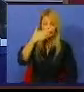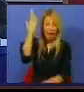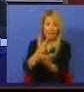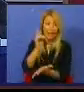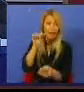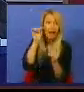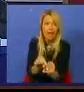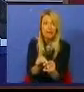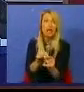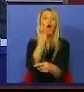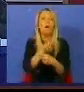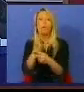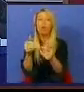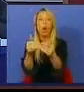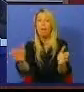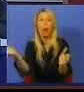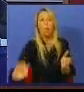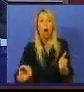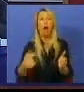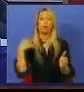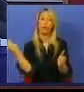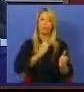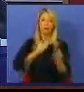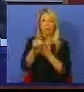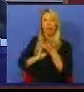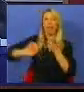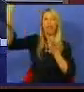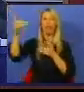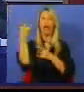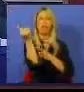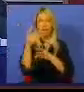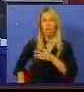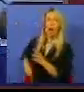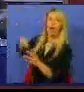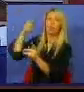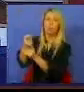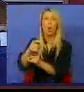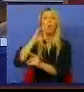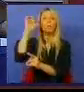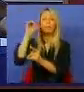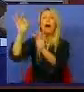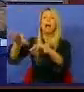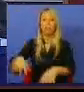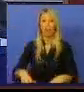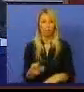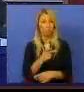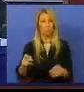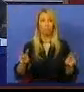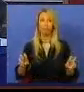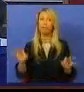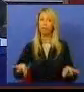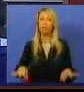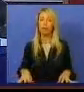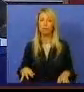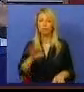público, teremos de devolver o dinheiro e pagar do bolso aquilo que não tivermos acabado. Fim de citação. Senhor Ministro, eu gostava de lhe